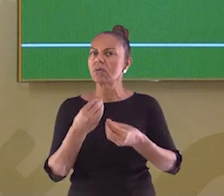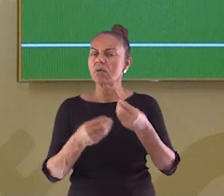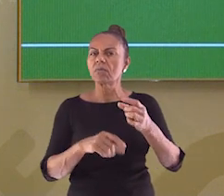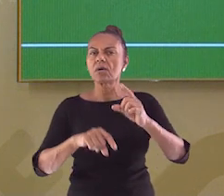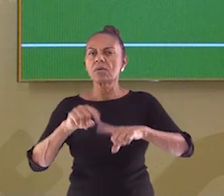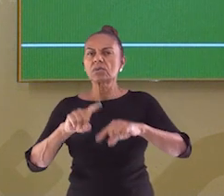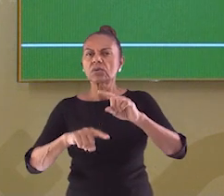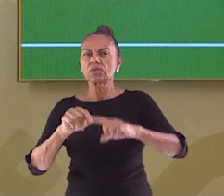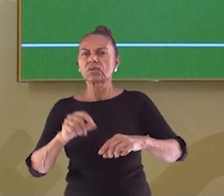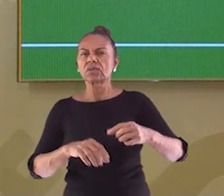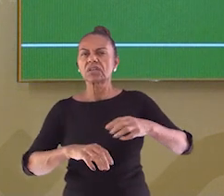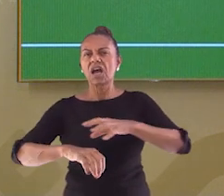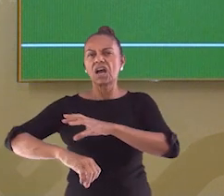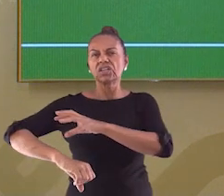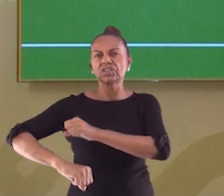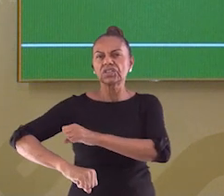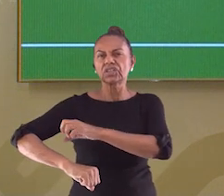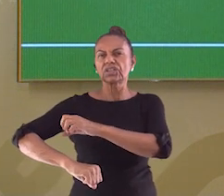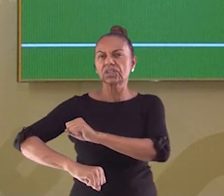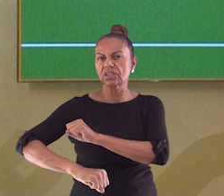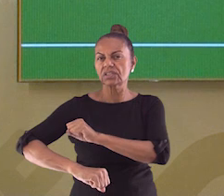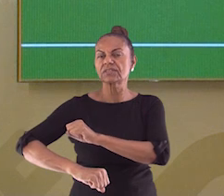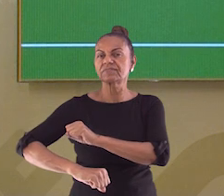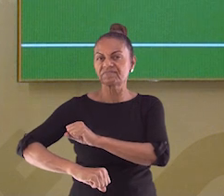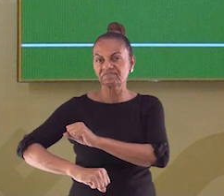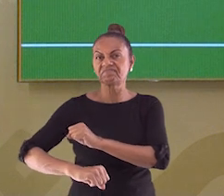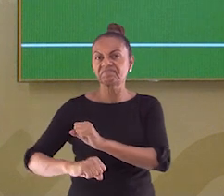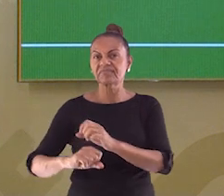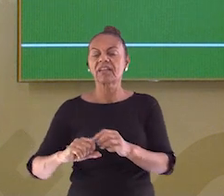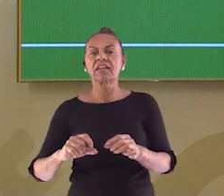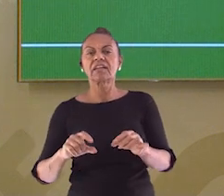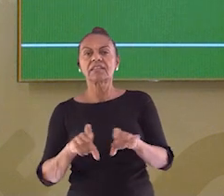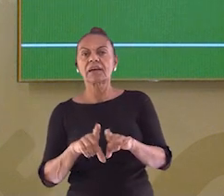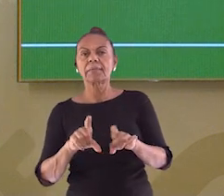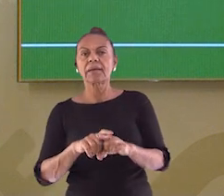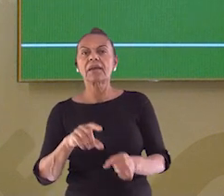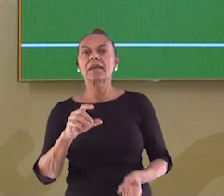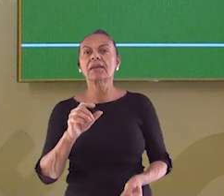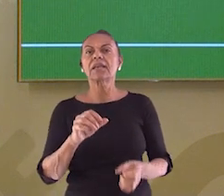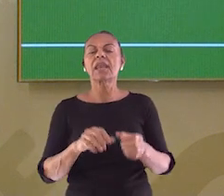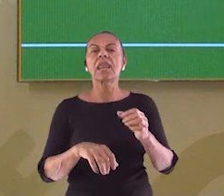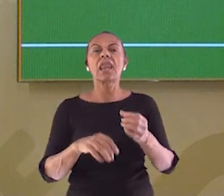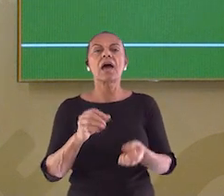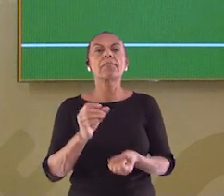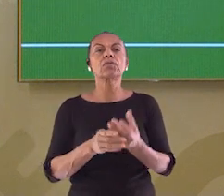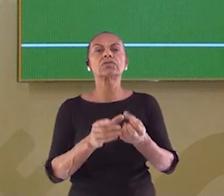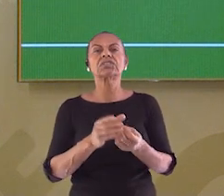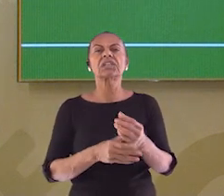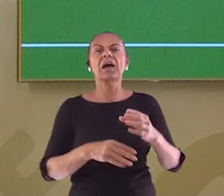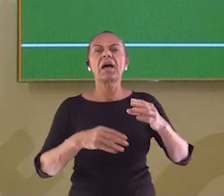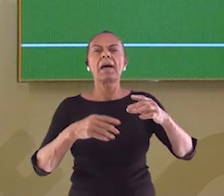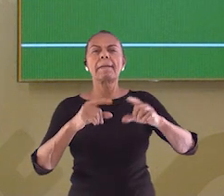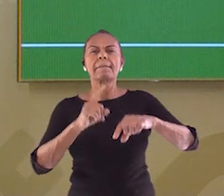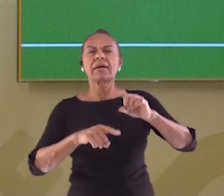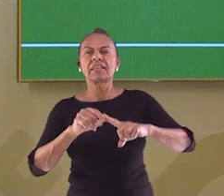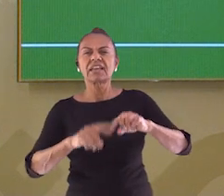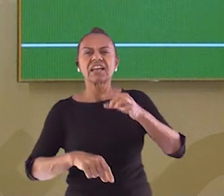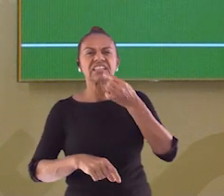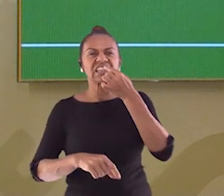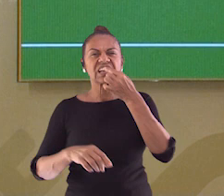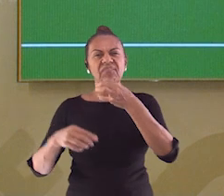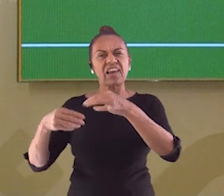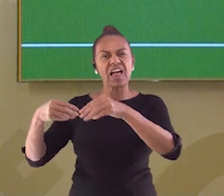utilizada como produtos de aerosóis. Temos o desodorante e spray, na produção de materiais plásticos